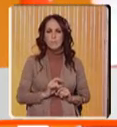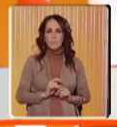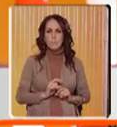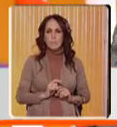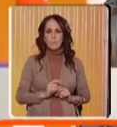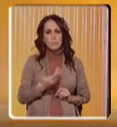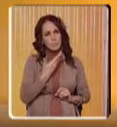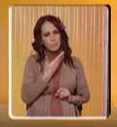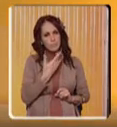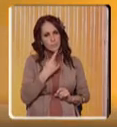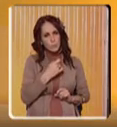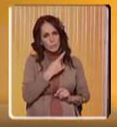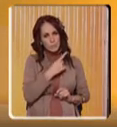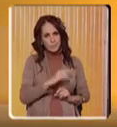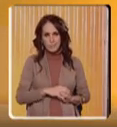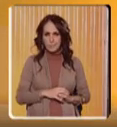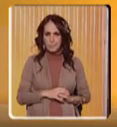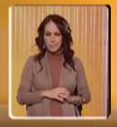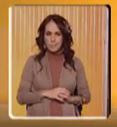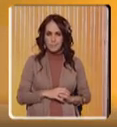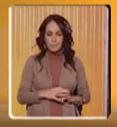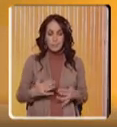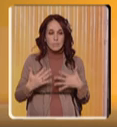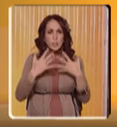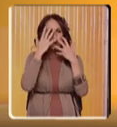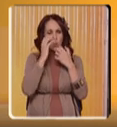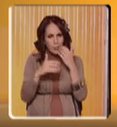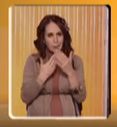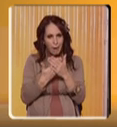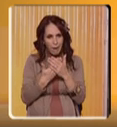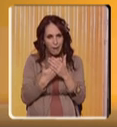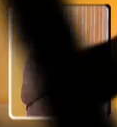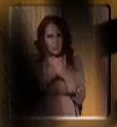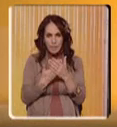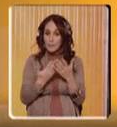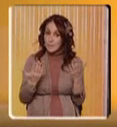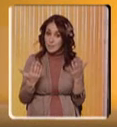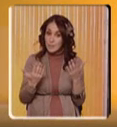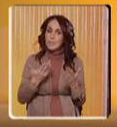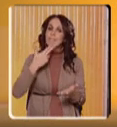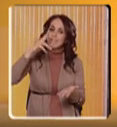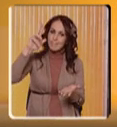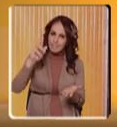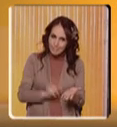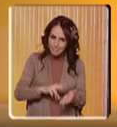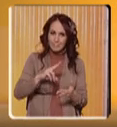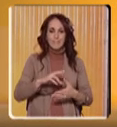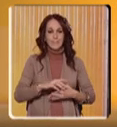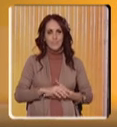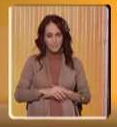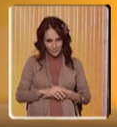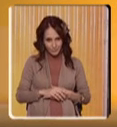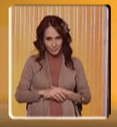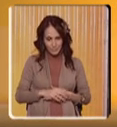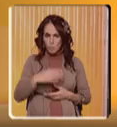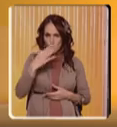segundos. Mais segundos do que demora o orgasmo. O orgasmo dá sono? Outra vez. Vamos lá saber? Verdade. Sim. E vamos à